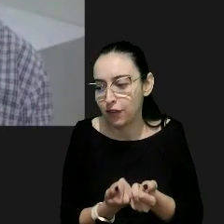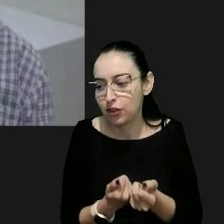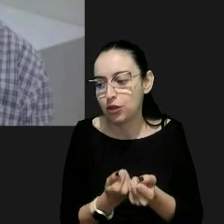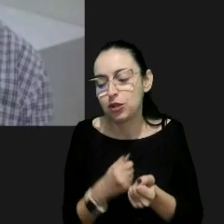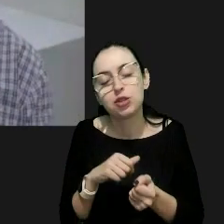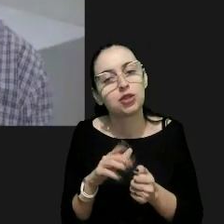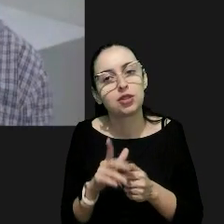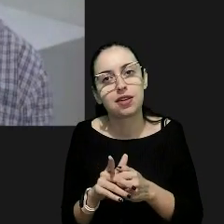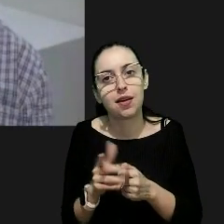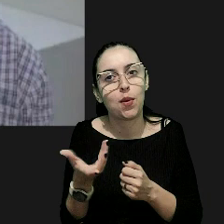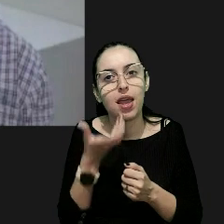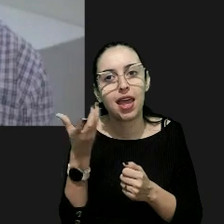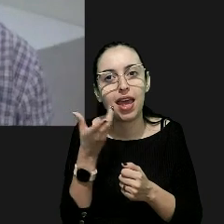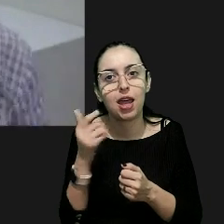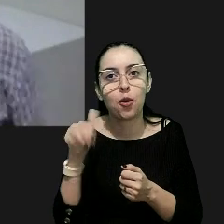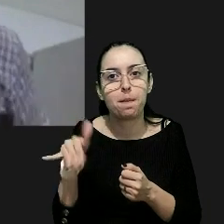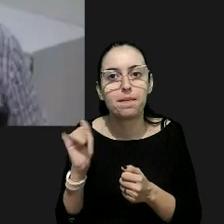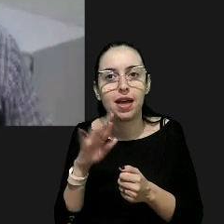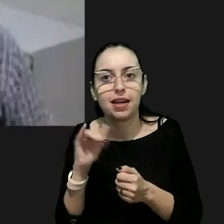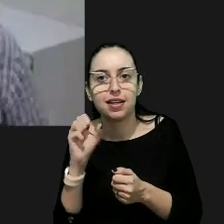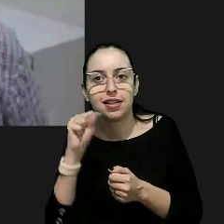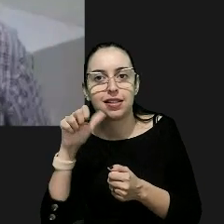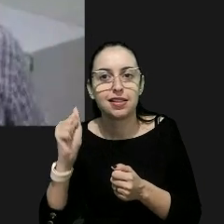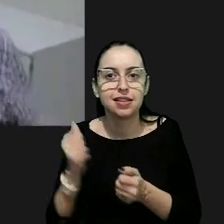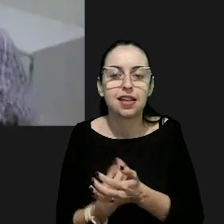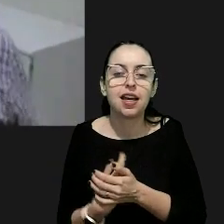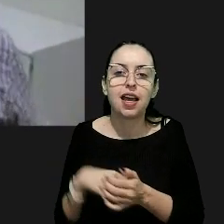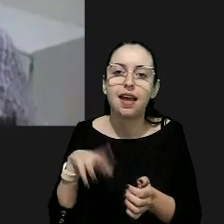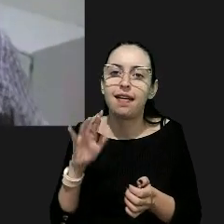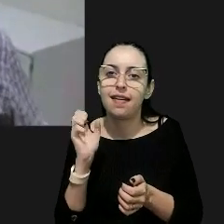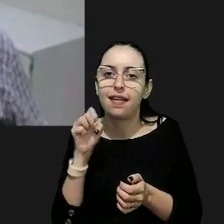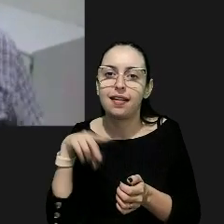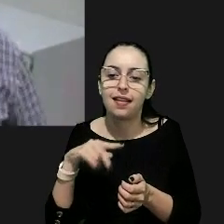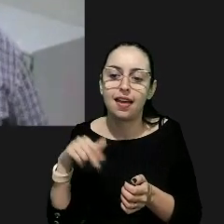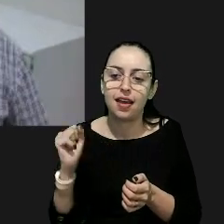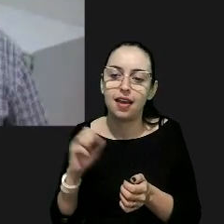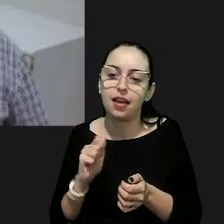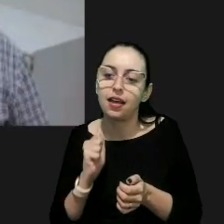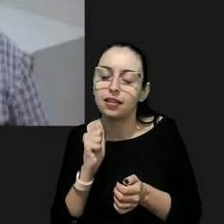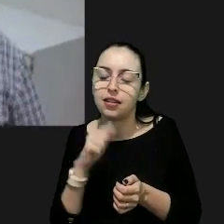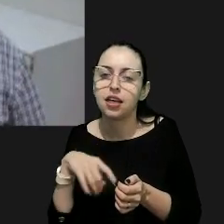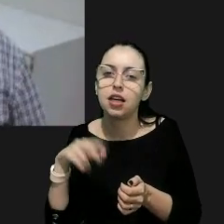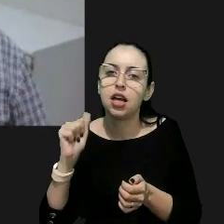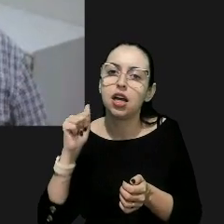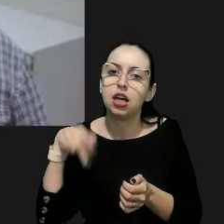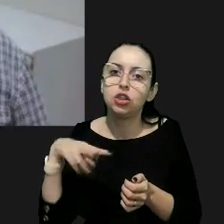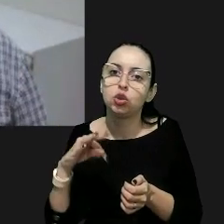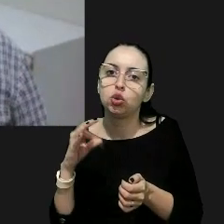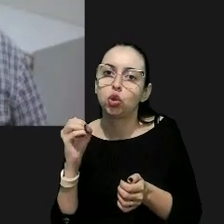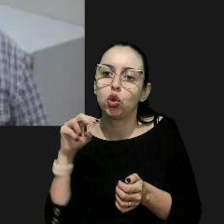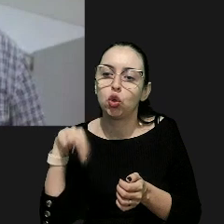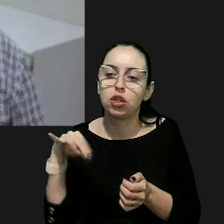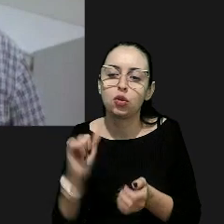quero Ah, falar, porque é tão maravilhoso isso, que eu já quero que a Marisa, o Antônio Carlos, a Renata.